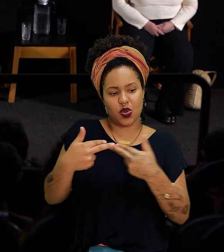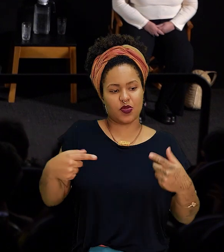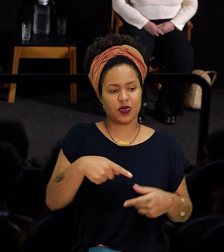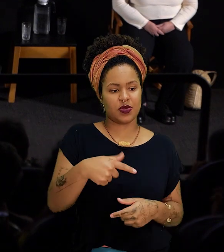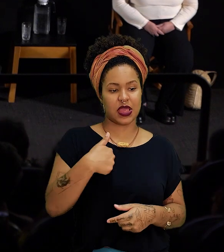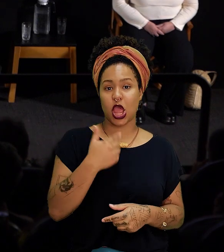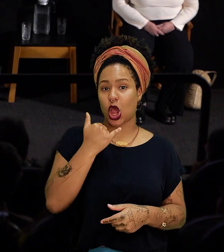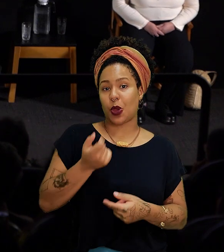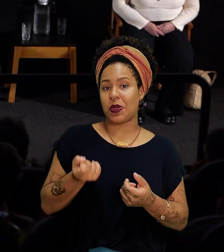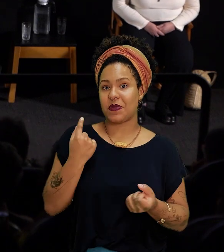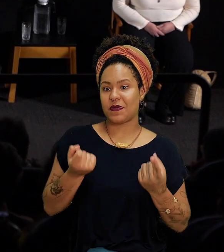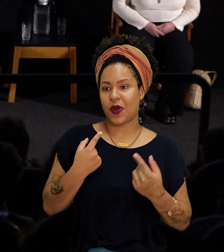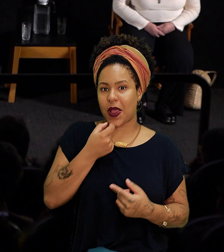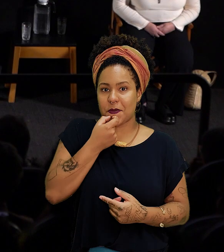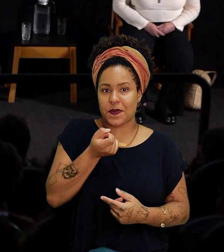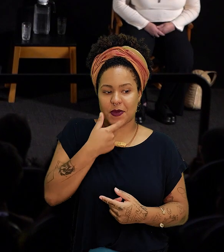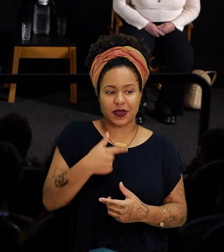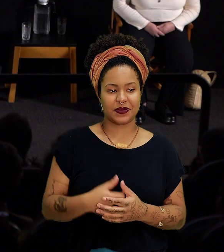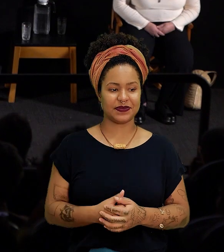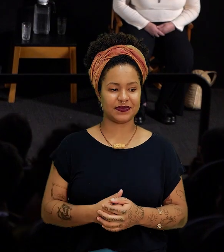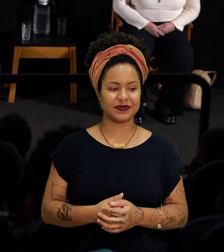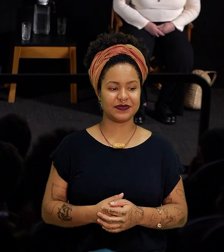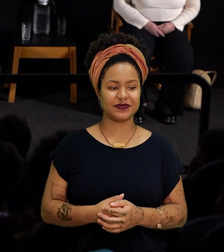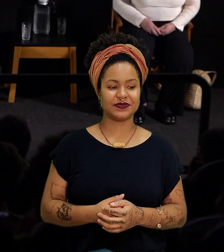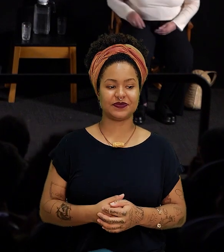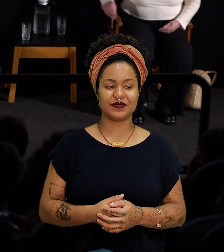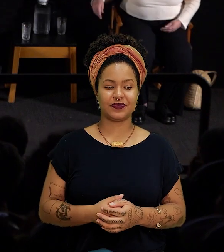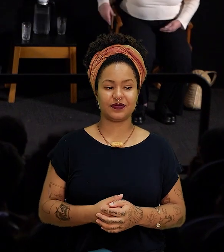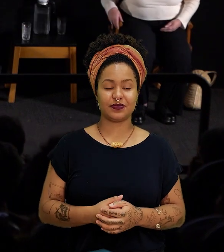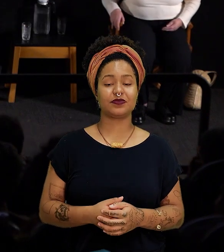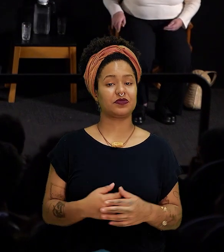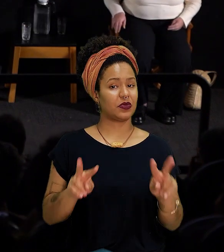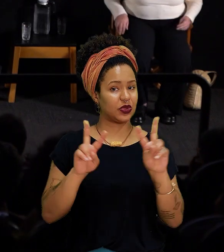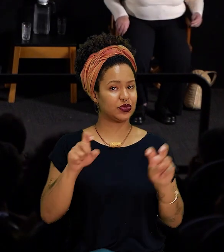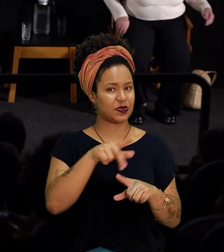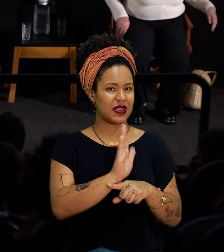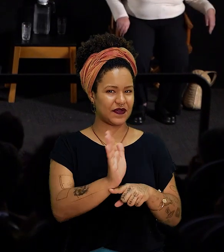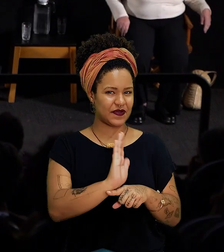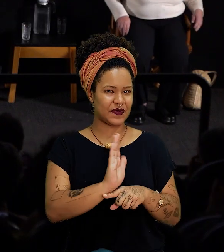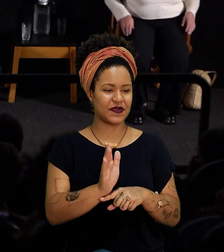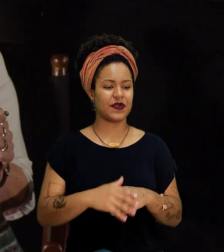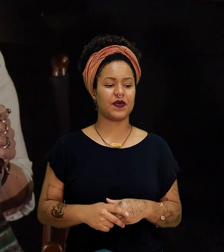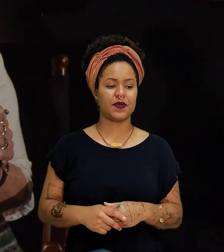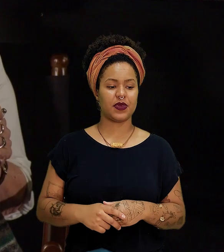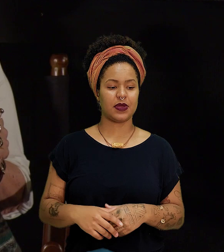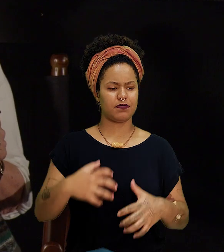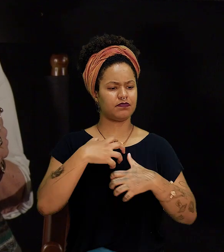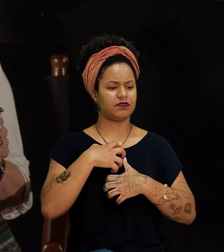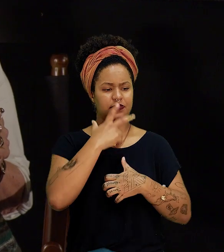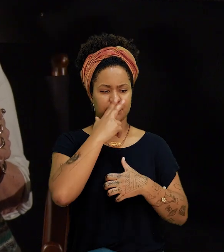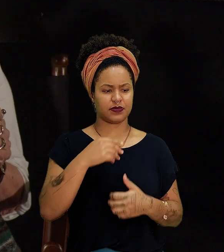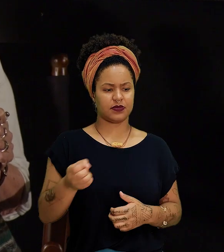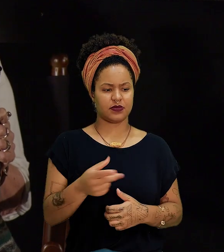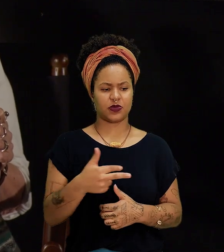Gente, acabei de comer uma pipoca que me entalou aqui. Não é Covid. Em relação ao filme, o que para